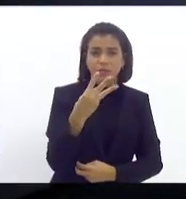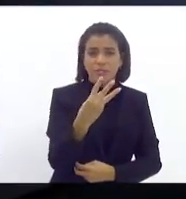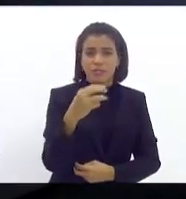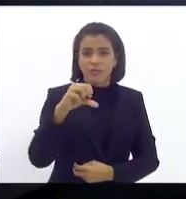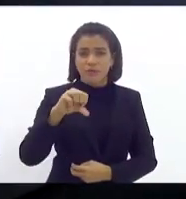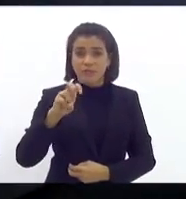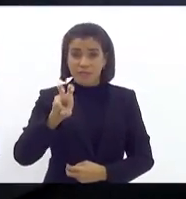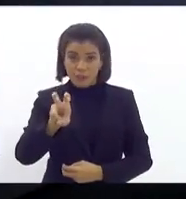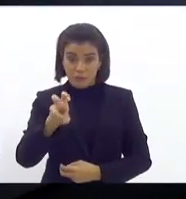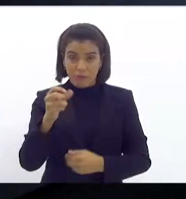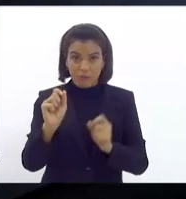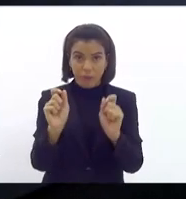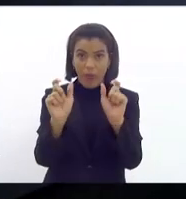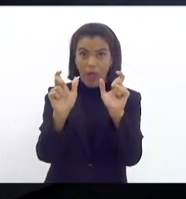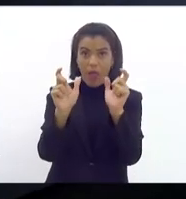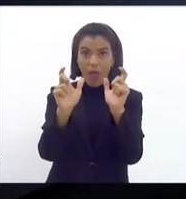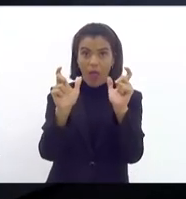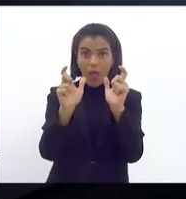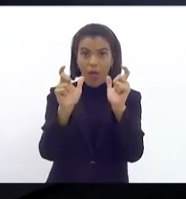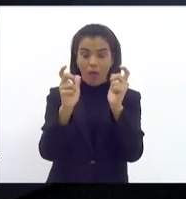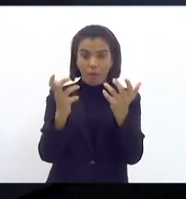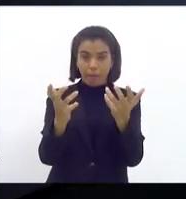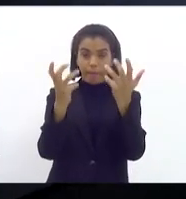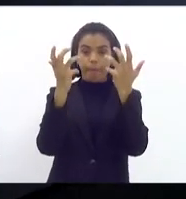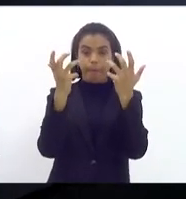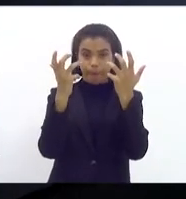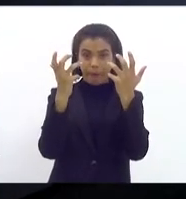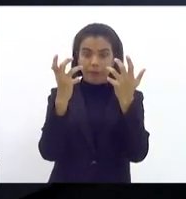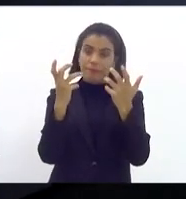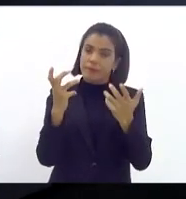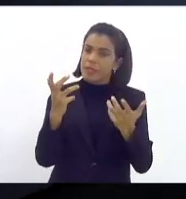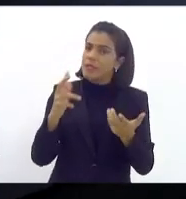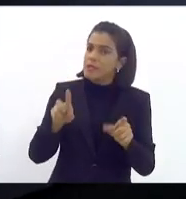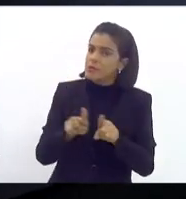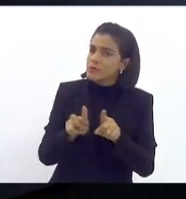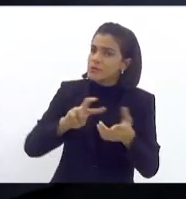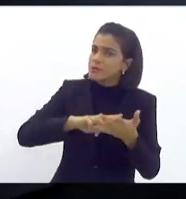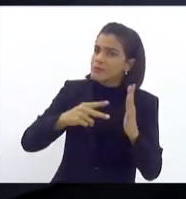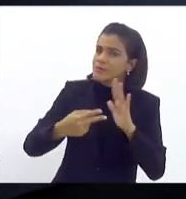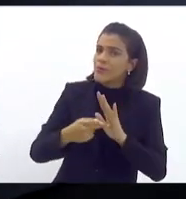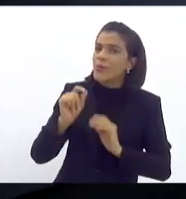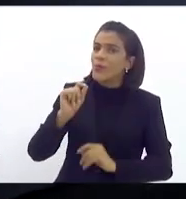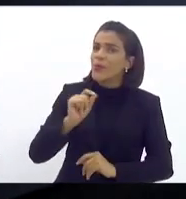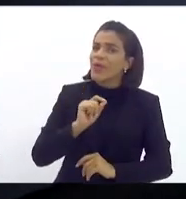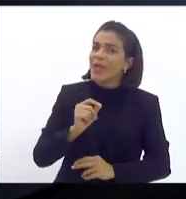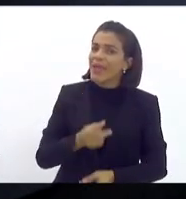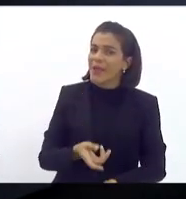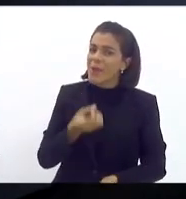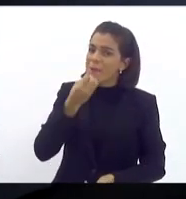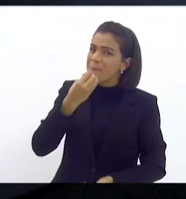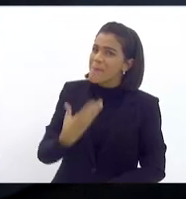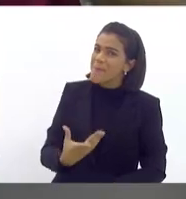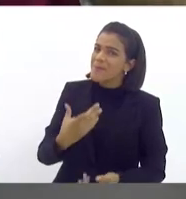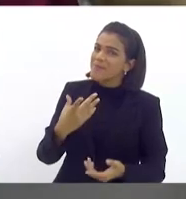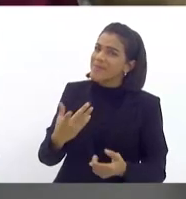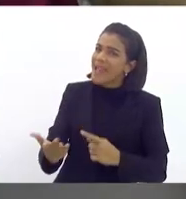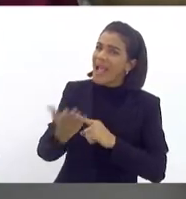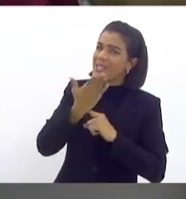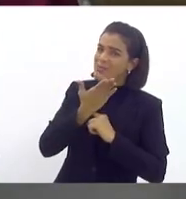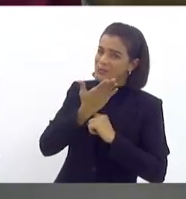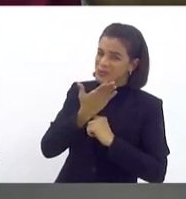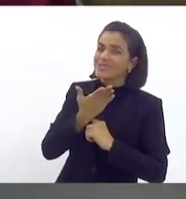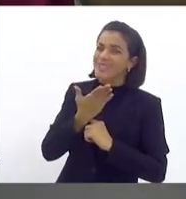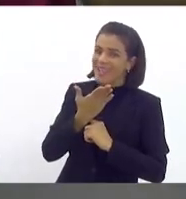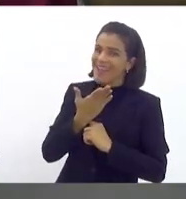3.395 impressiona, eu sugiro que isso também se traduza por um bônus de participação, sobre a forma de pão de queijo